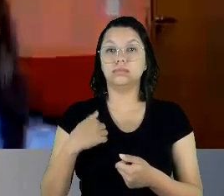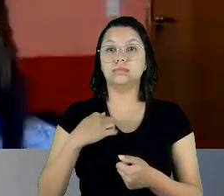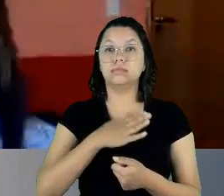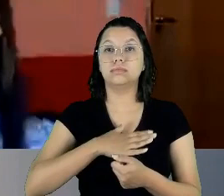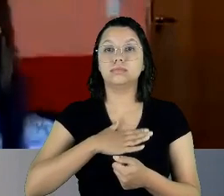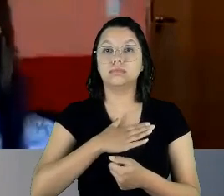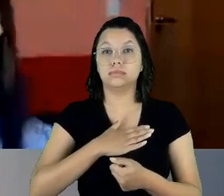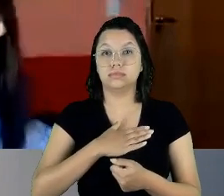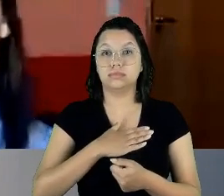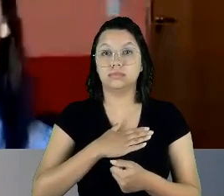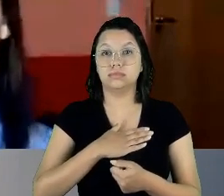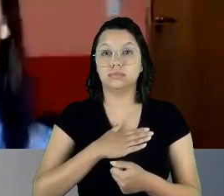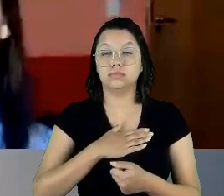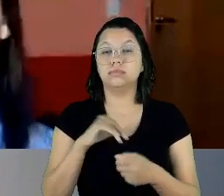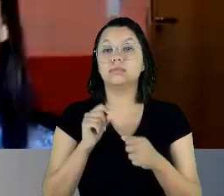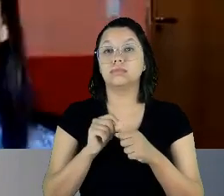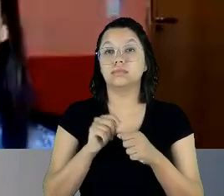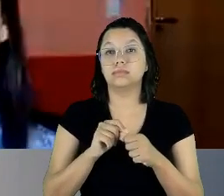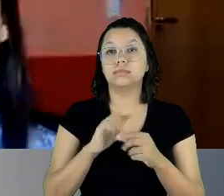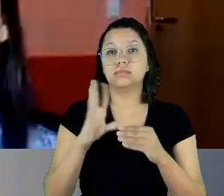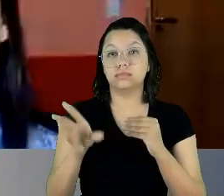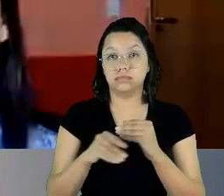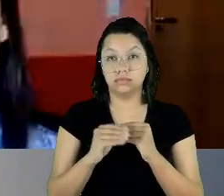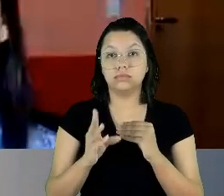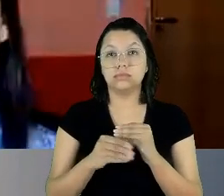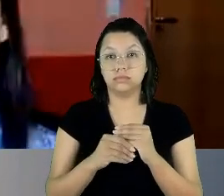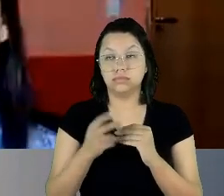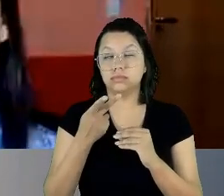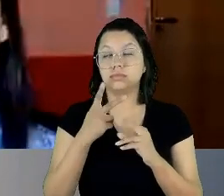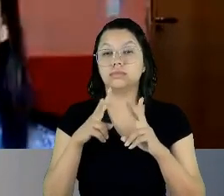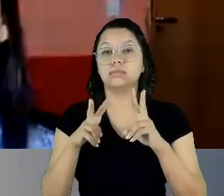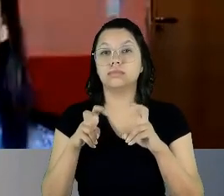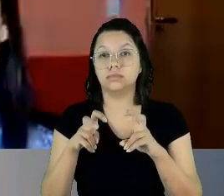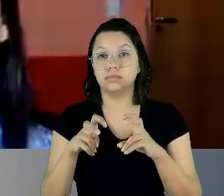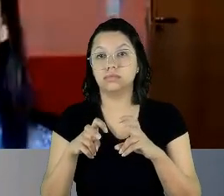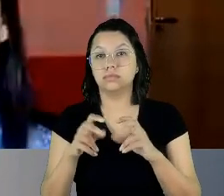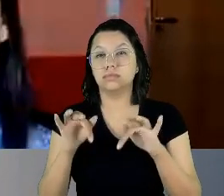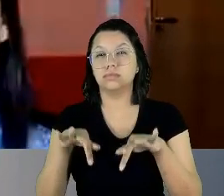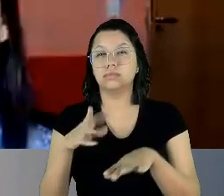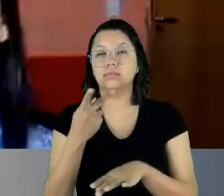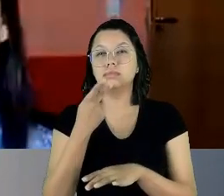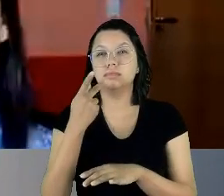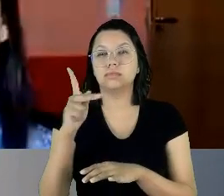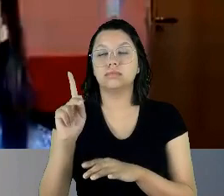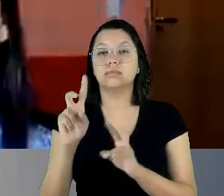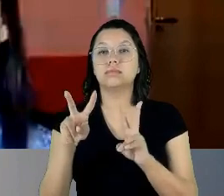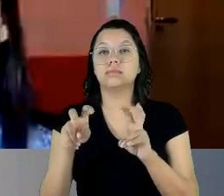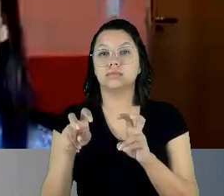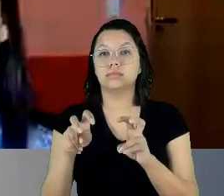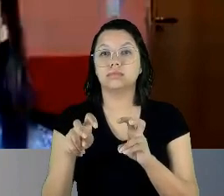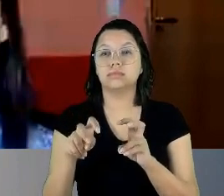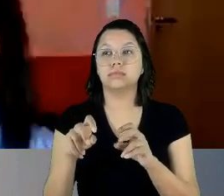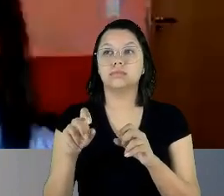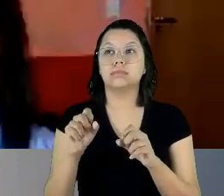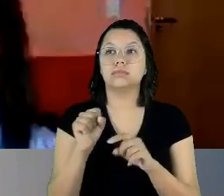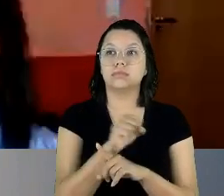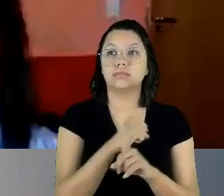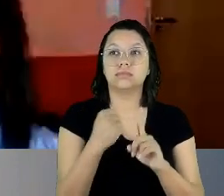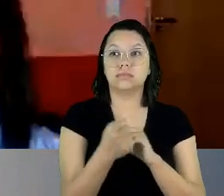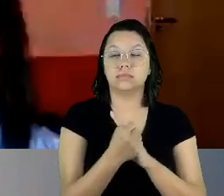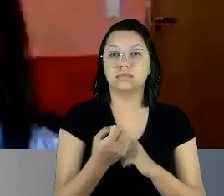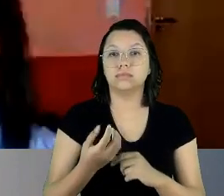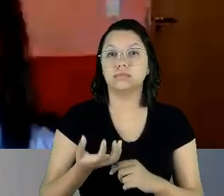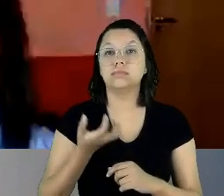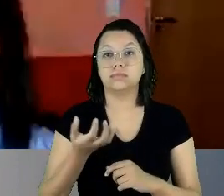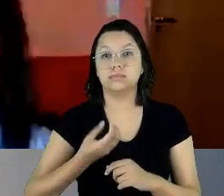Eu gostaria de fazer uma contribuição, trazendo o gancho nesse ponto que a Amanda trouxe no finalzinho da fala dela, sobre a sociedade que a gente